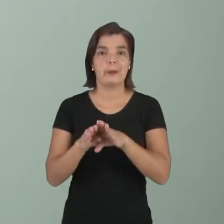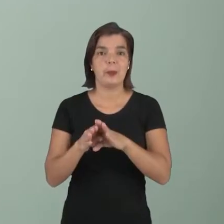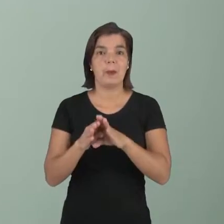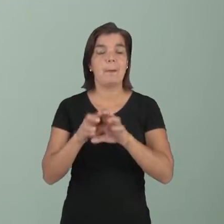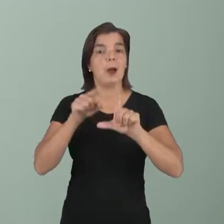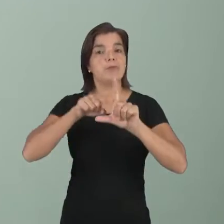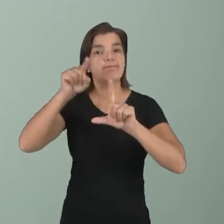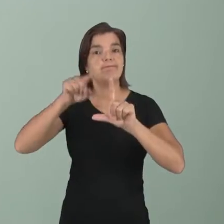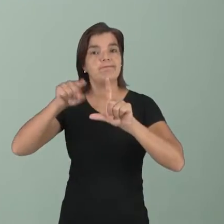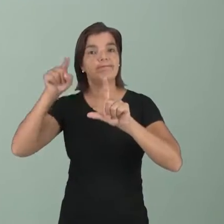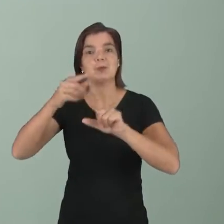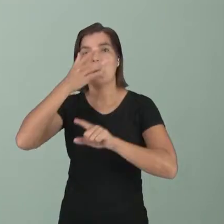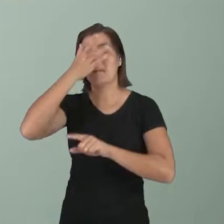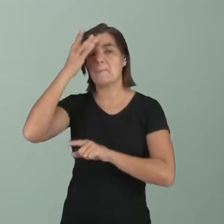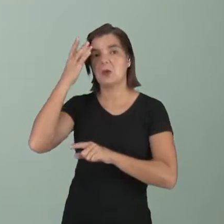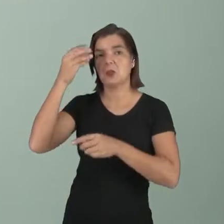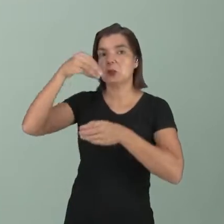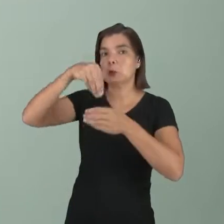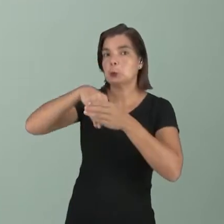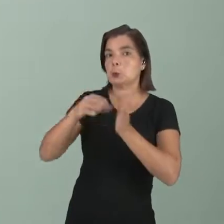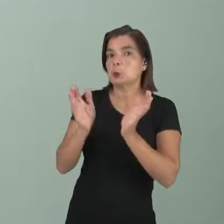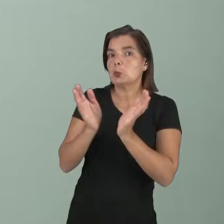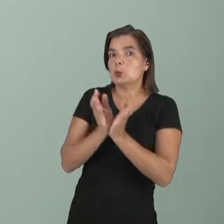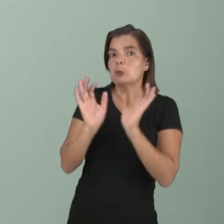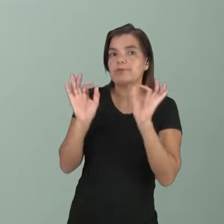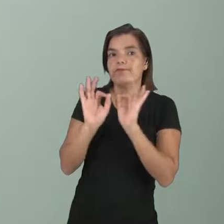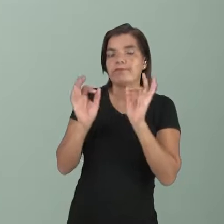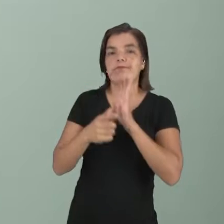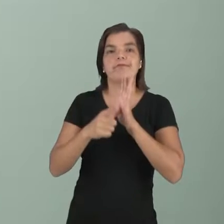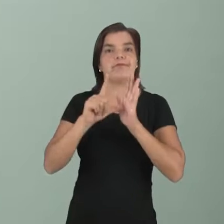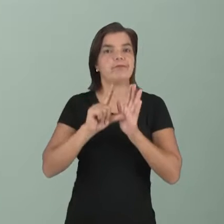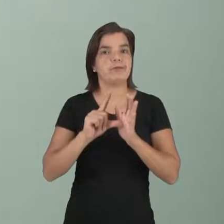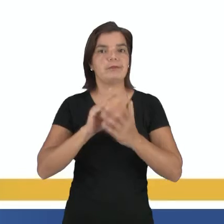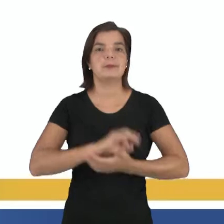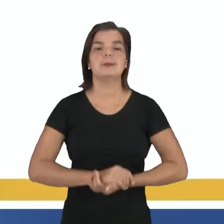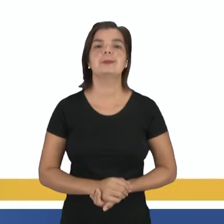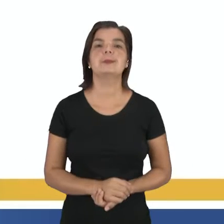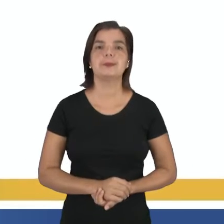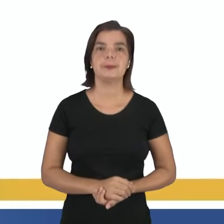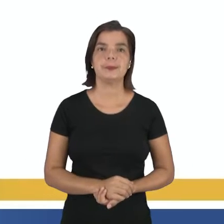as estatísticas de pessoas que não estão dentro desse grupo falado anteriormente.